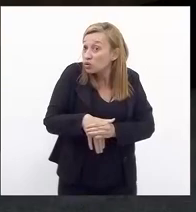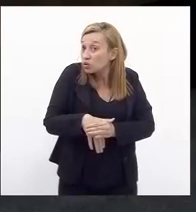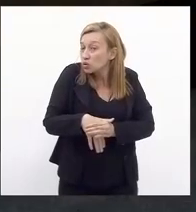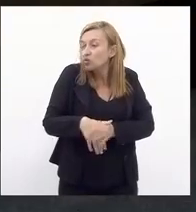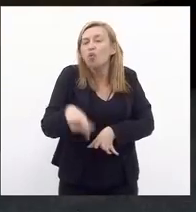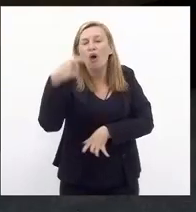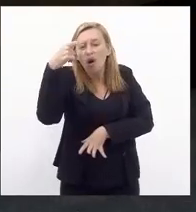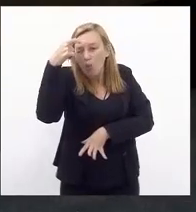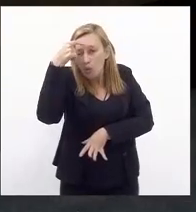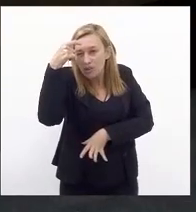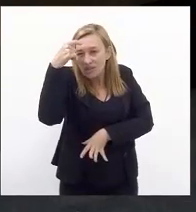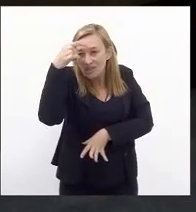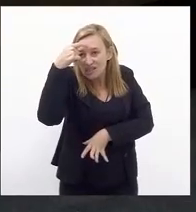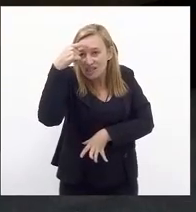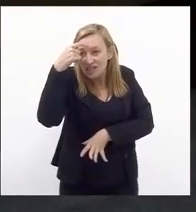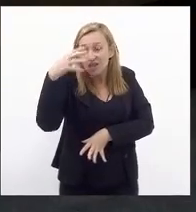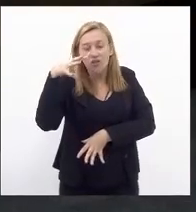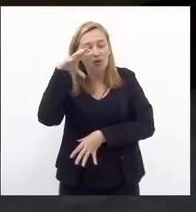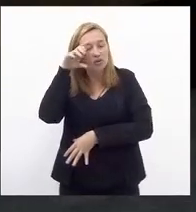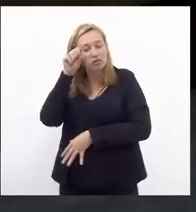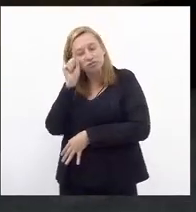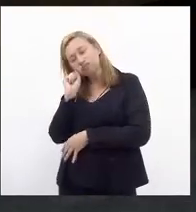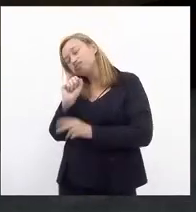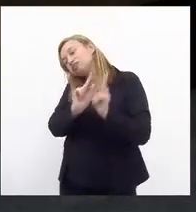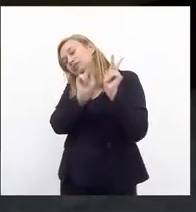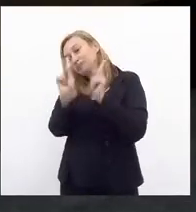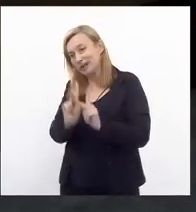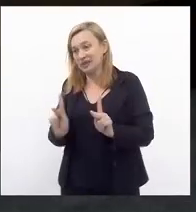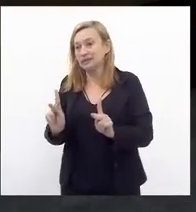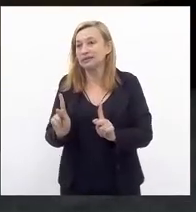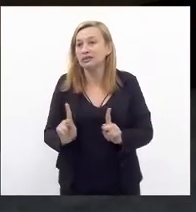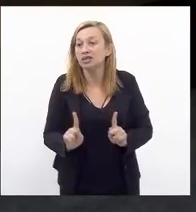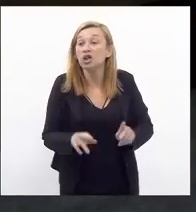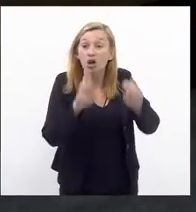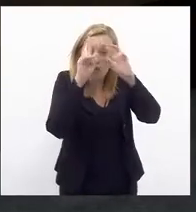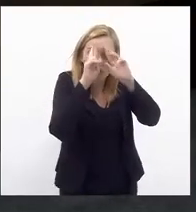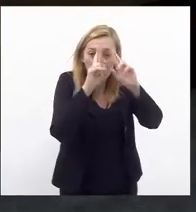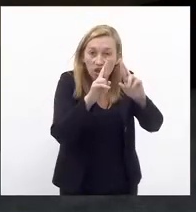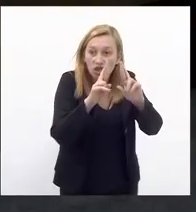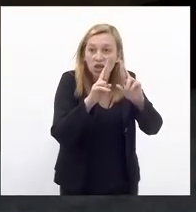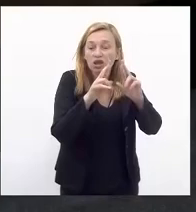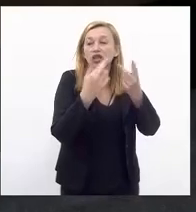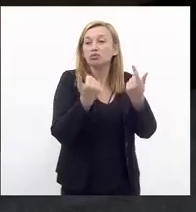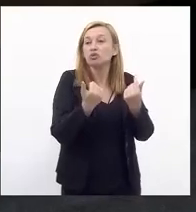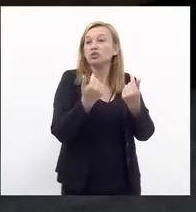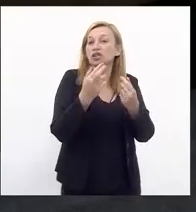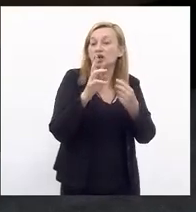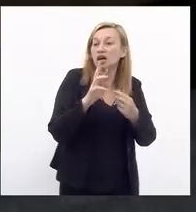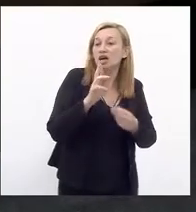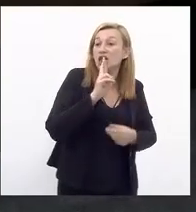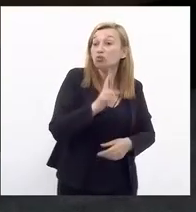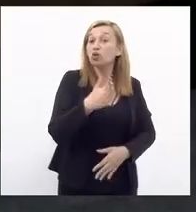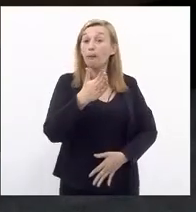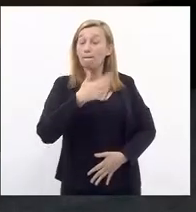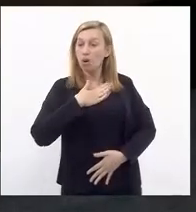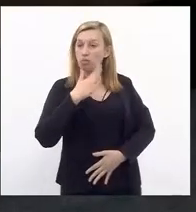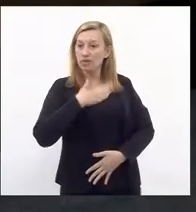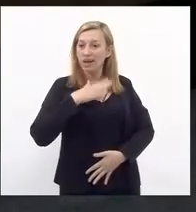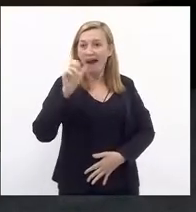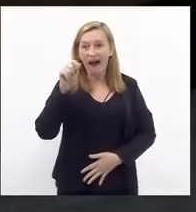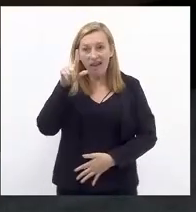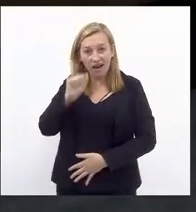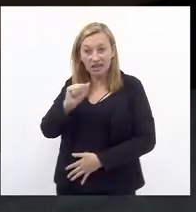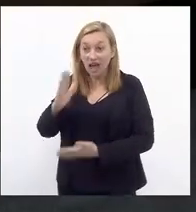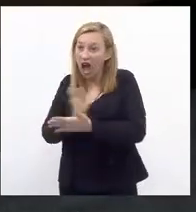a consciência que eu vou deitar e vou dormir em paz eu respondo por mim Alana Passos aí